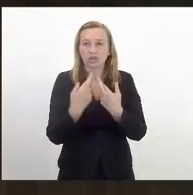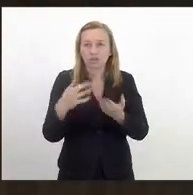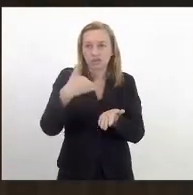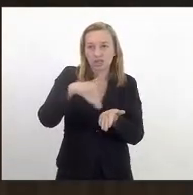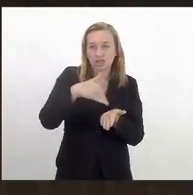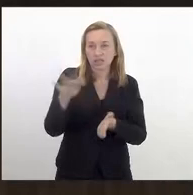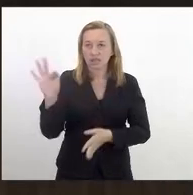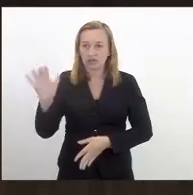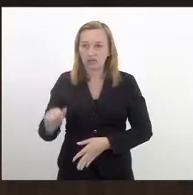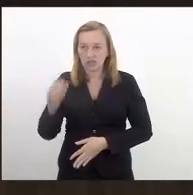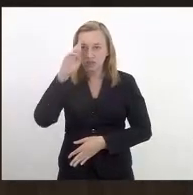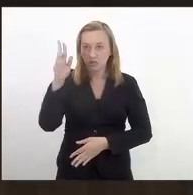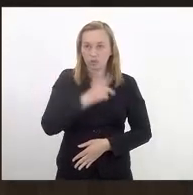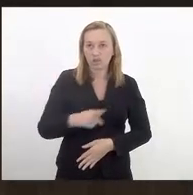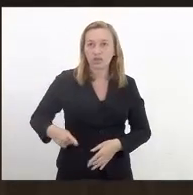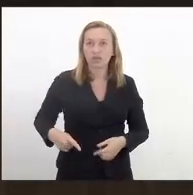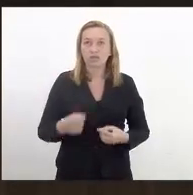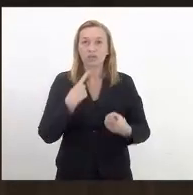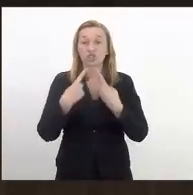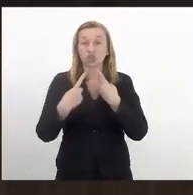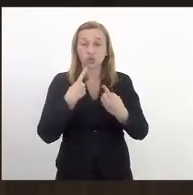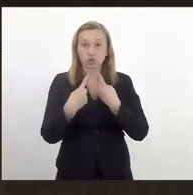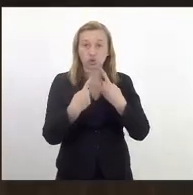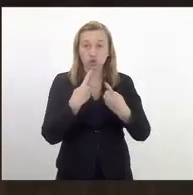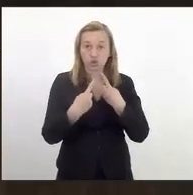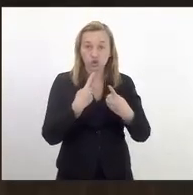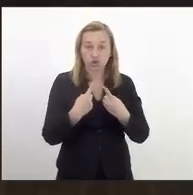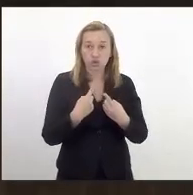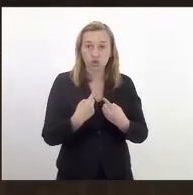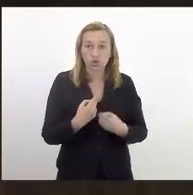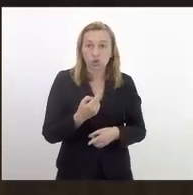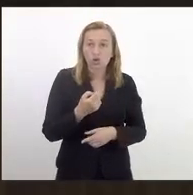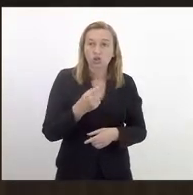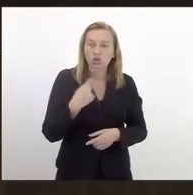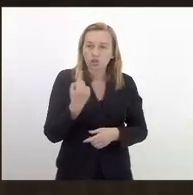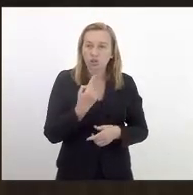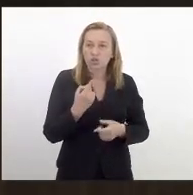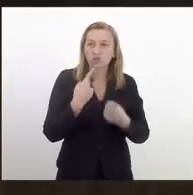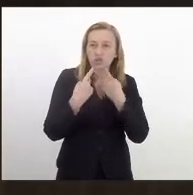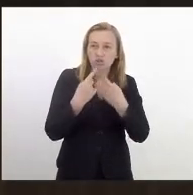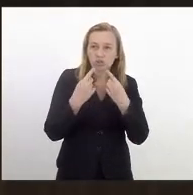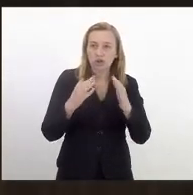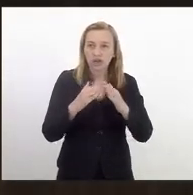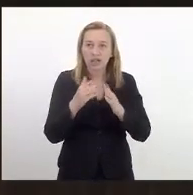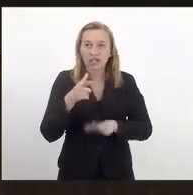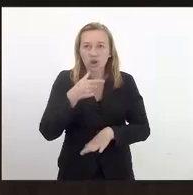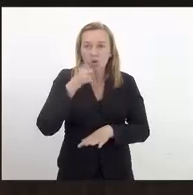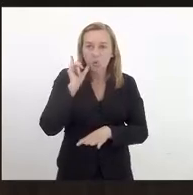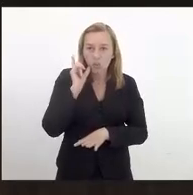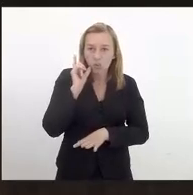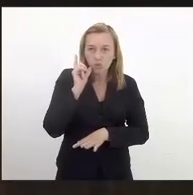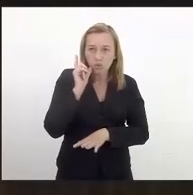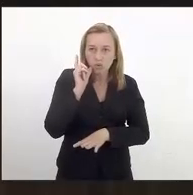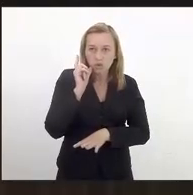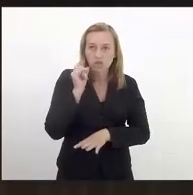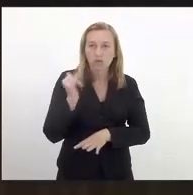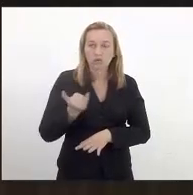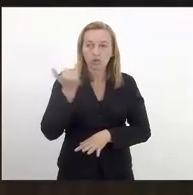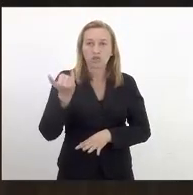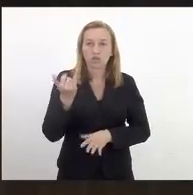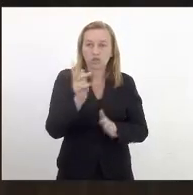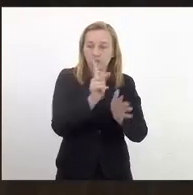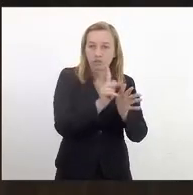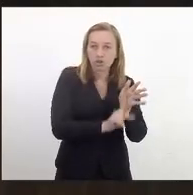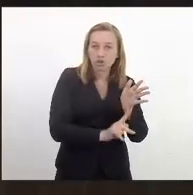Secretaria de Fazenda sua Presidente para discutir o que um pouco nós de batíamos na casa ontem com excelente importante